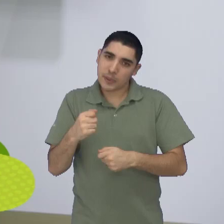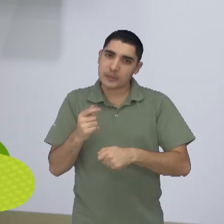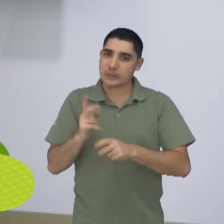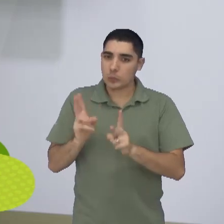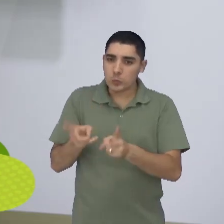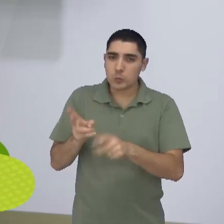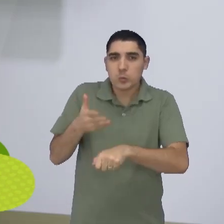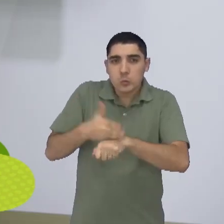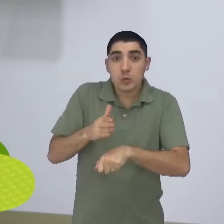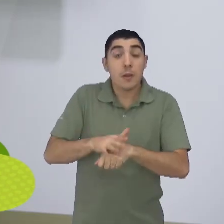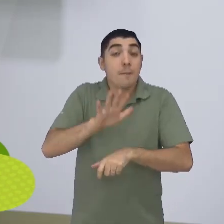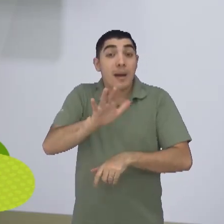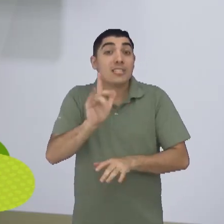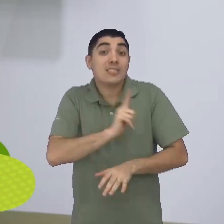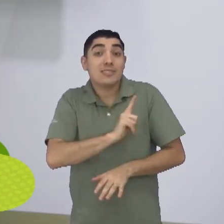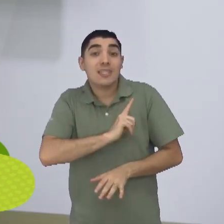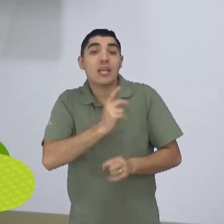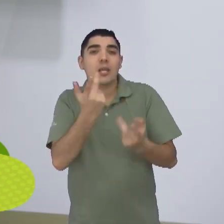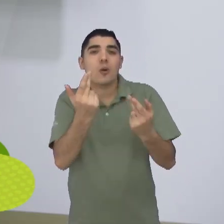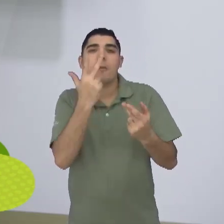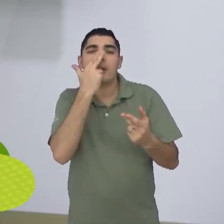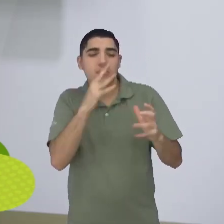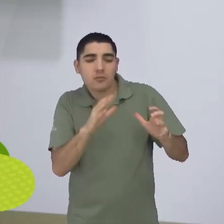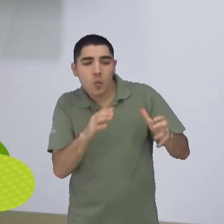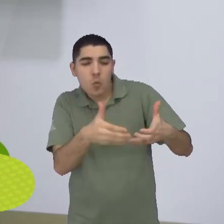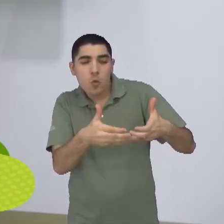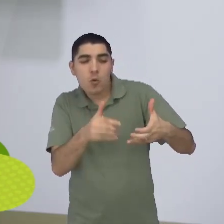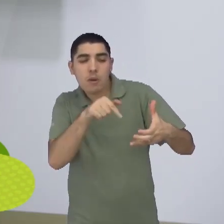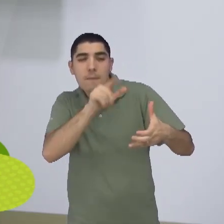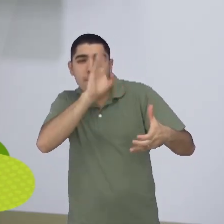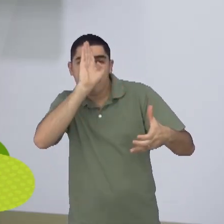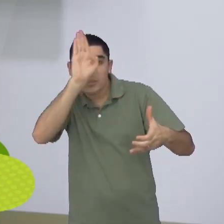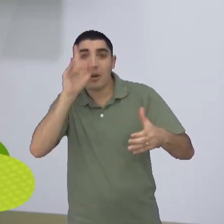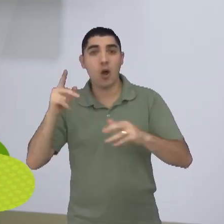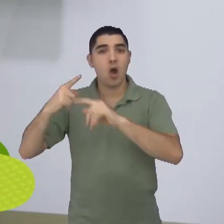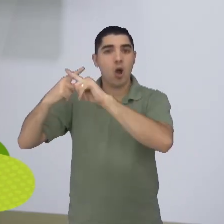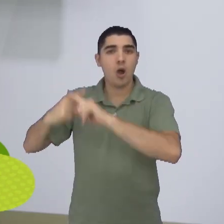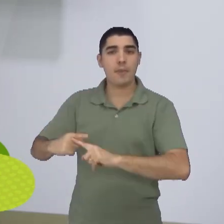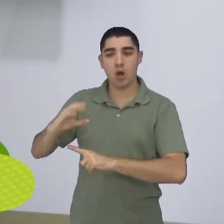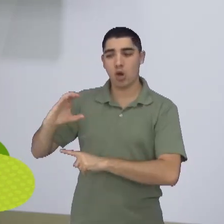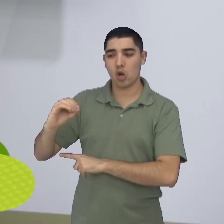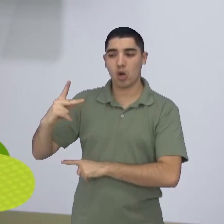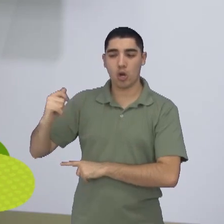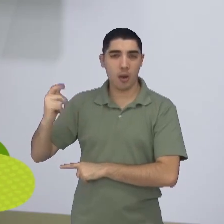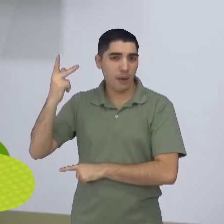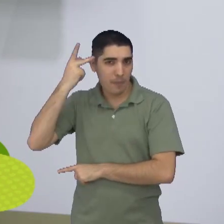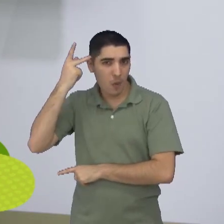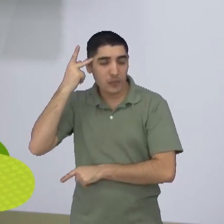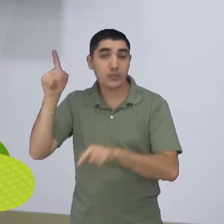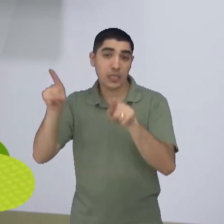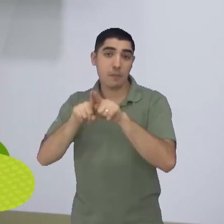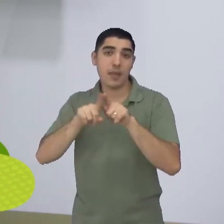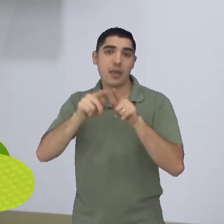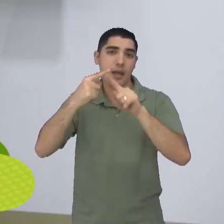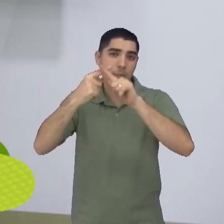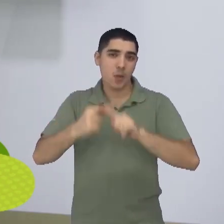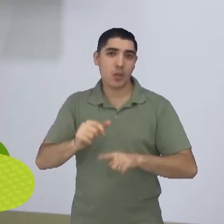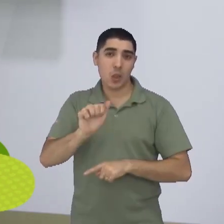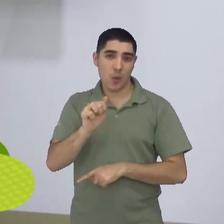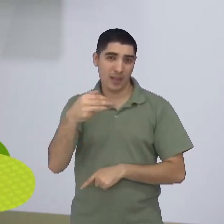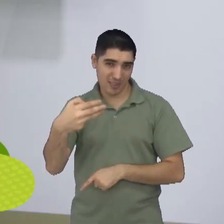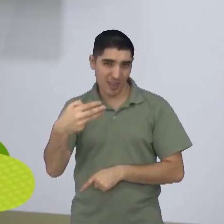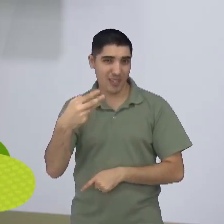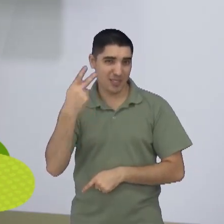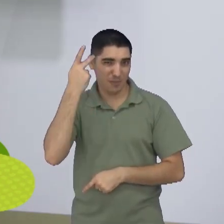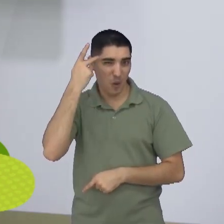ter uma base que foi da Copa Paulista, até mesmo da Série 3, vai ajudar para que esses novos jogadores agreguem no time. E um